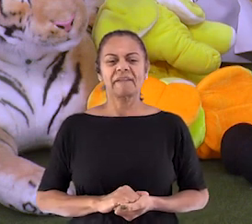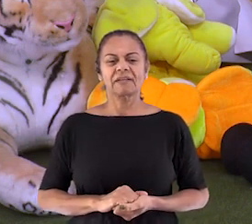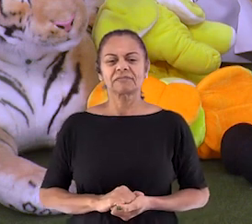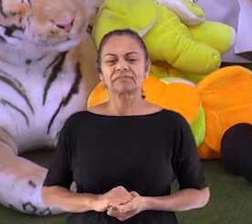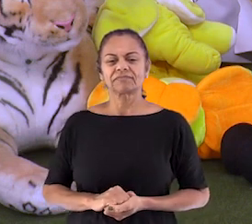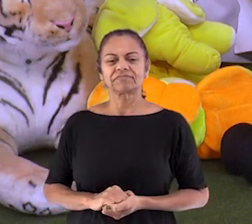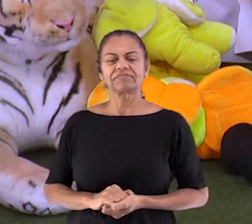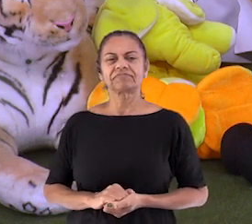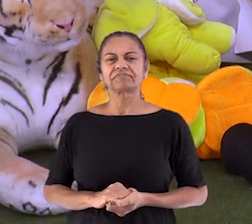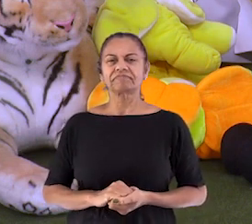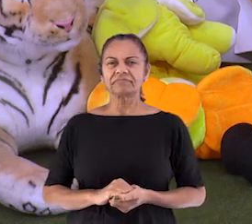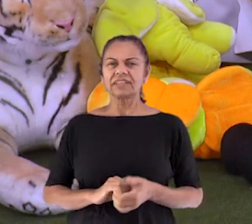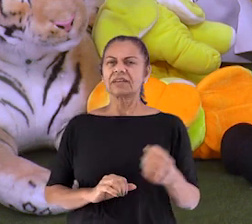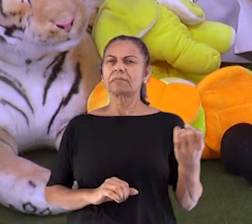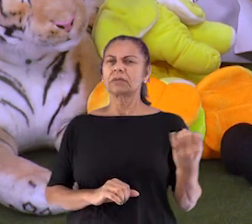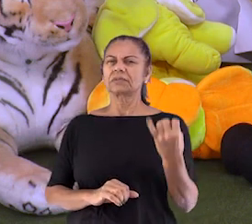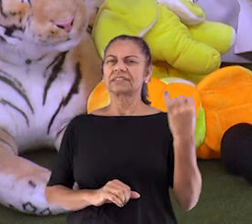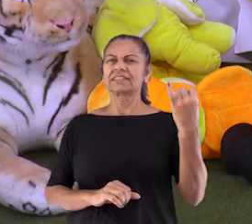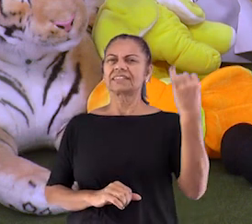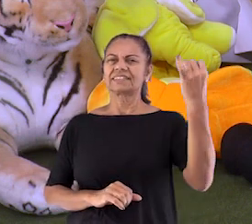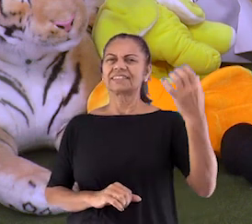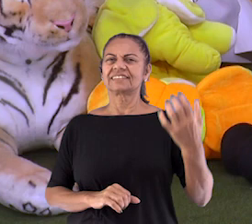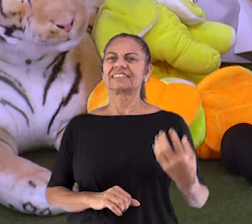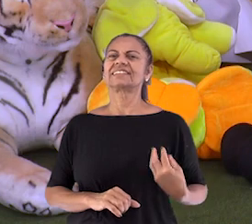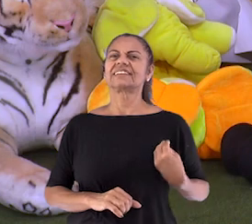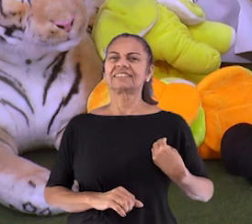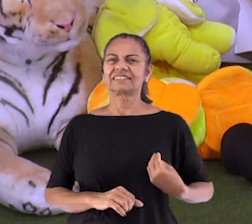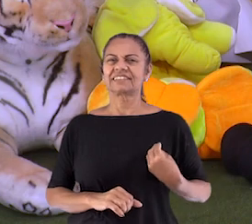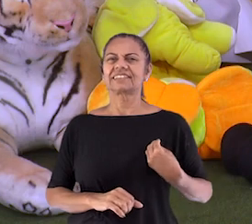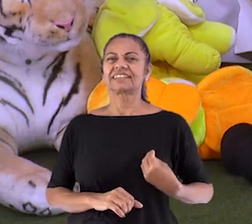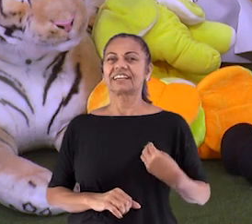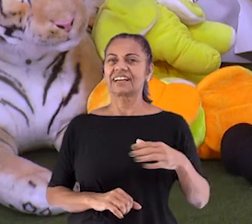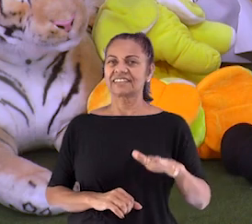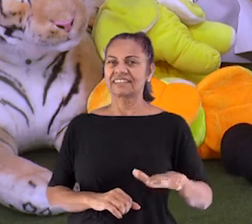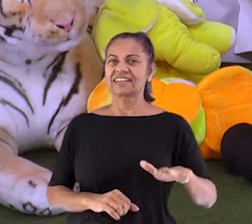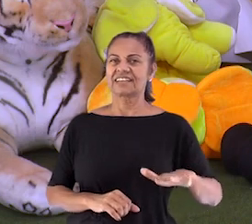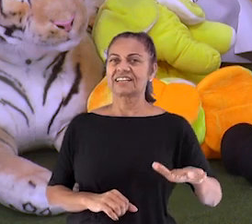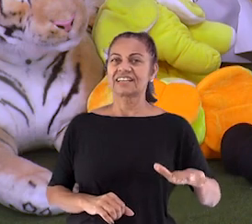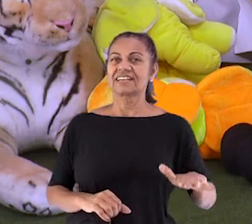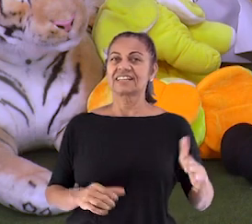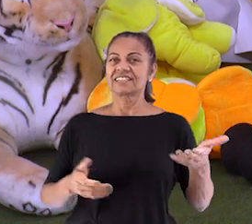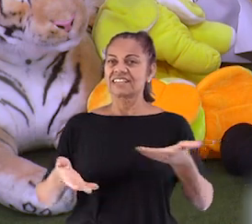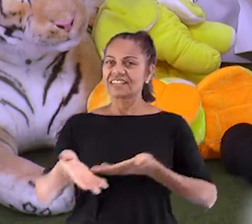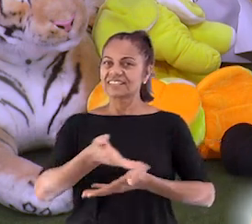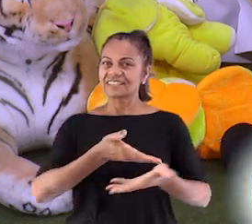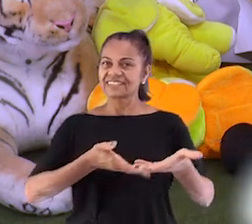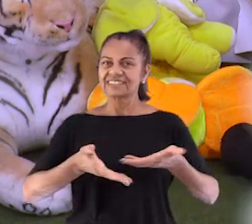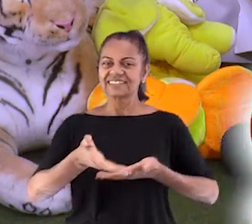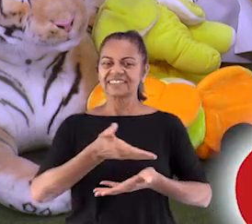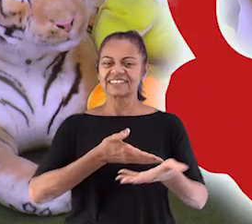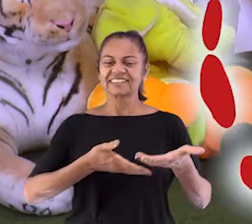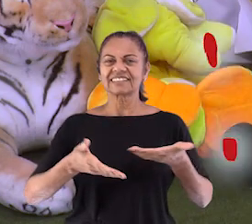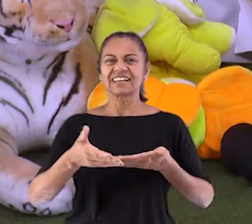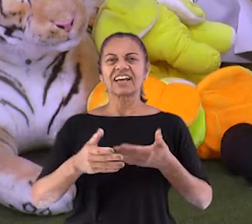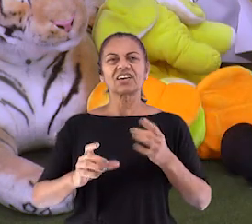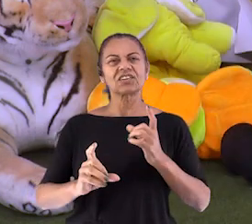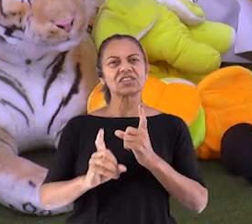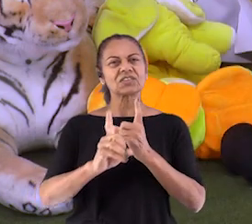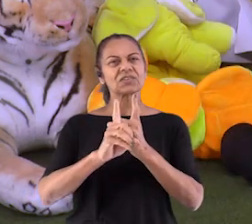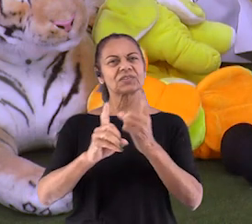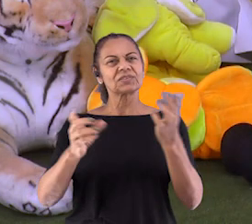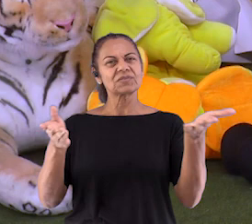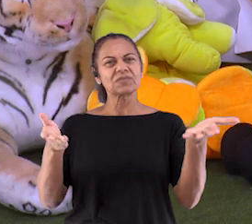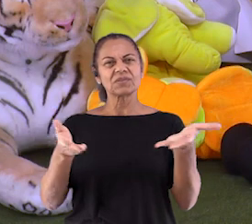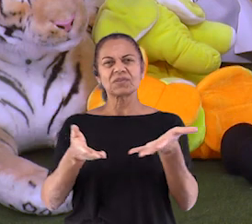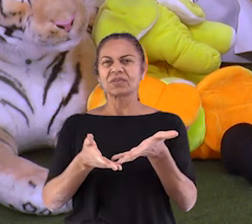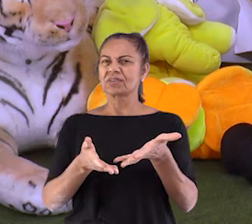Sua tela e registre a presença da sua criança nessa interação. O nosso encontro